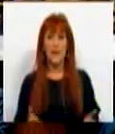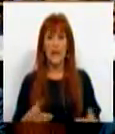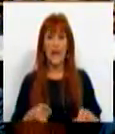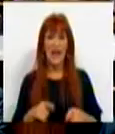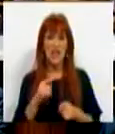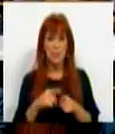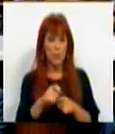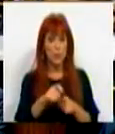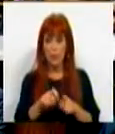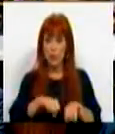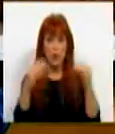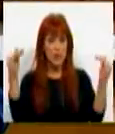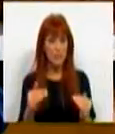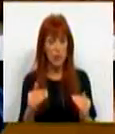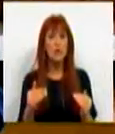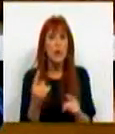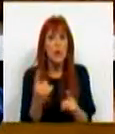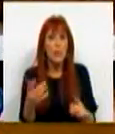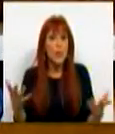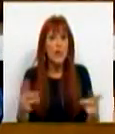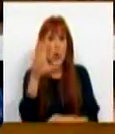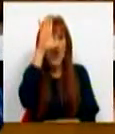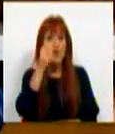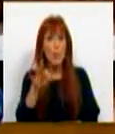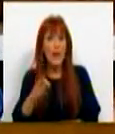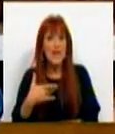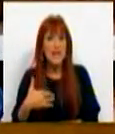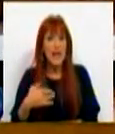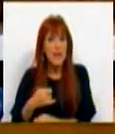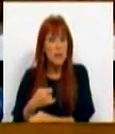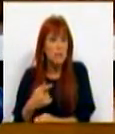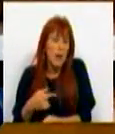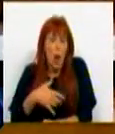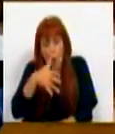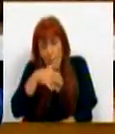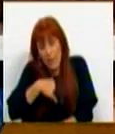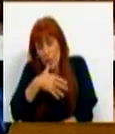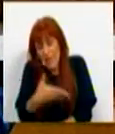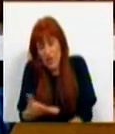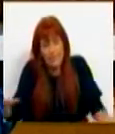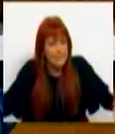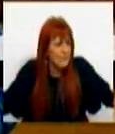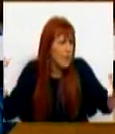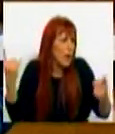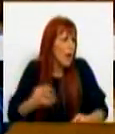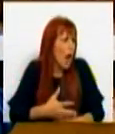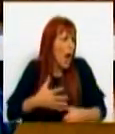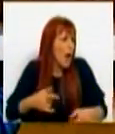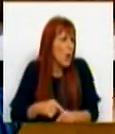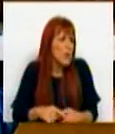Essas prestações sociais diminuíram porque o governo PSD-CDS, lamento dizê-lo, teve uma